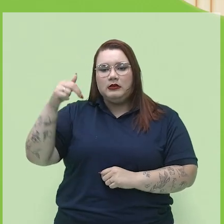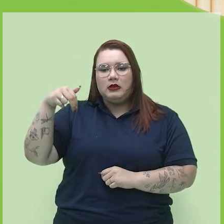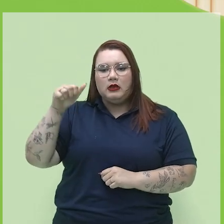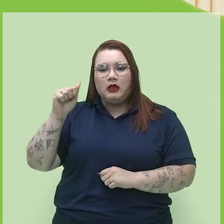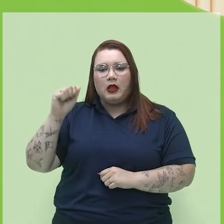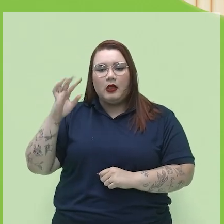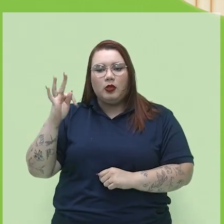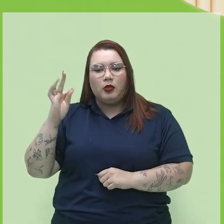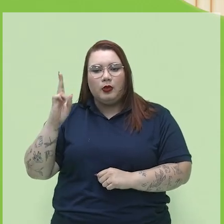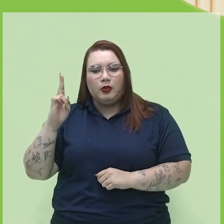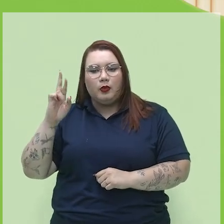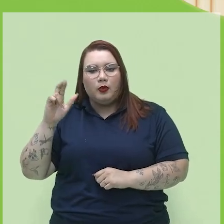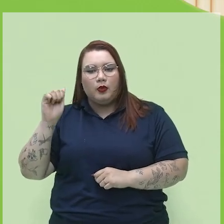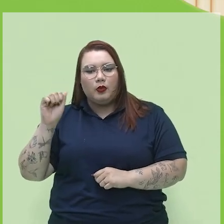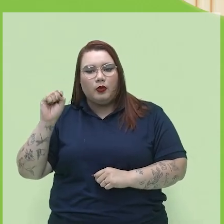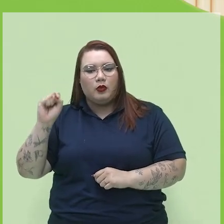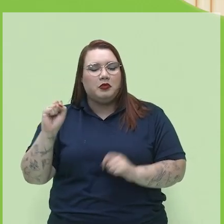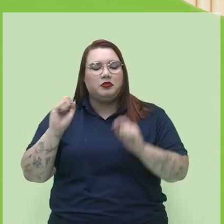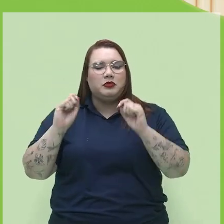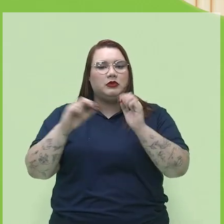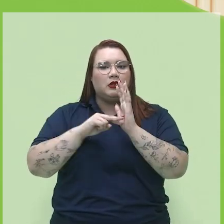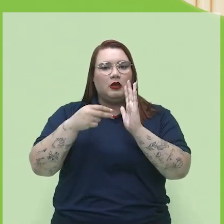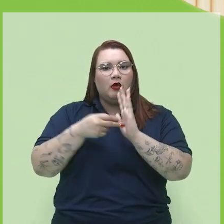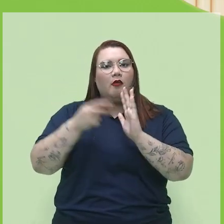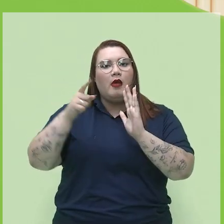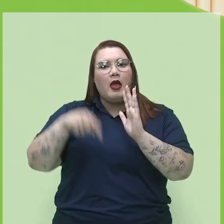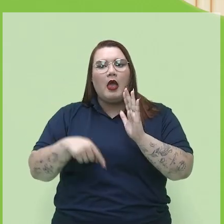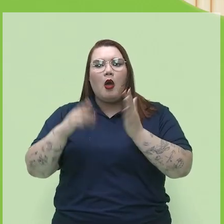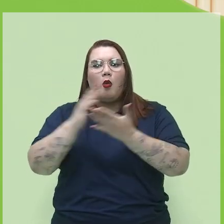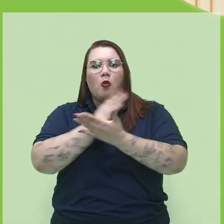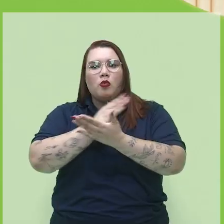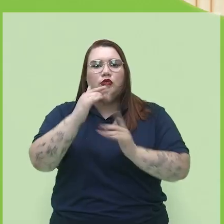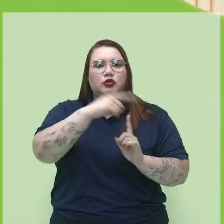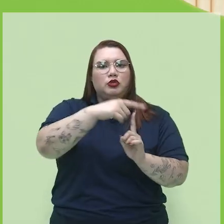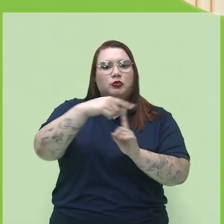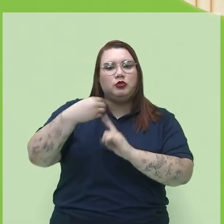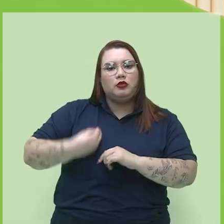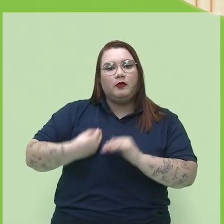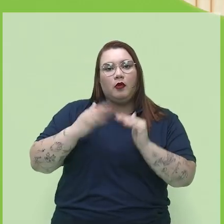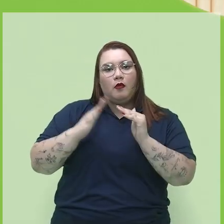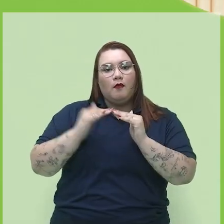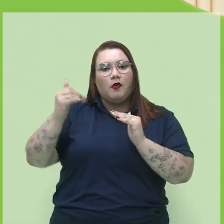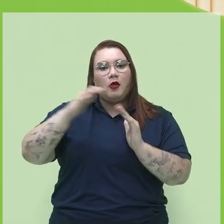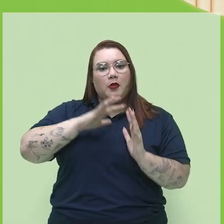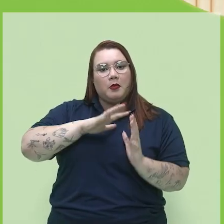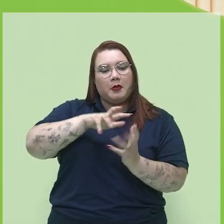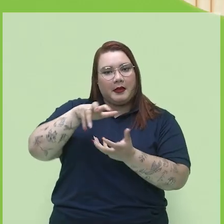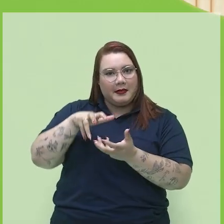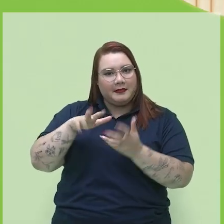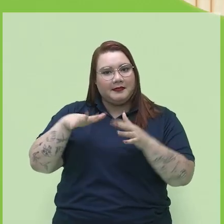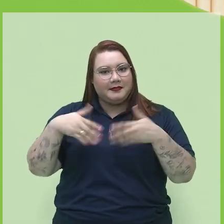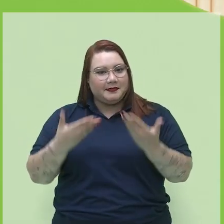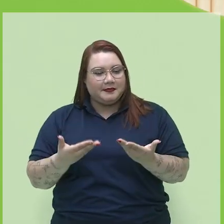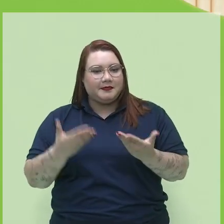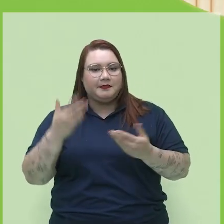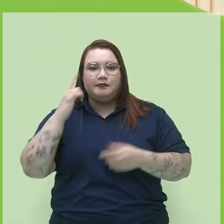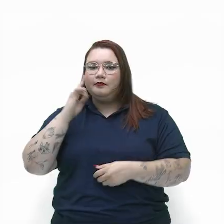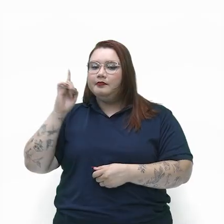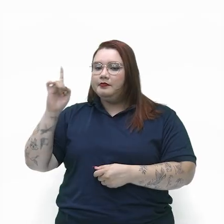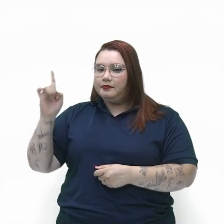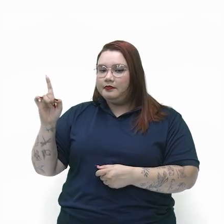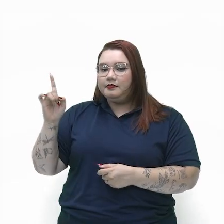na verdade, ou indícios de vida fora do planeta Terra. Isso mesmo, é o que você ouviu. Vamos